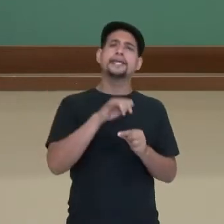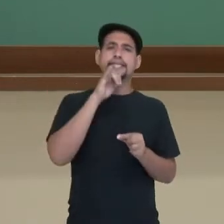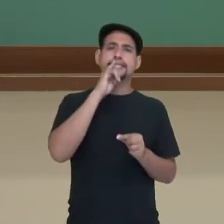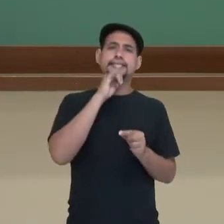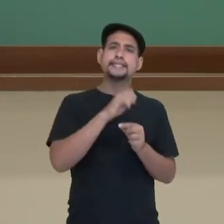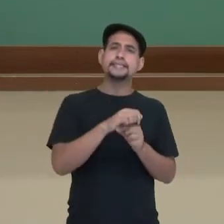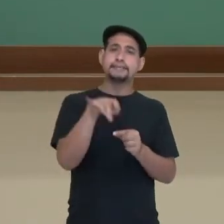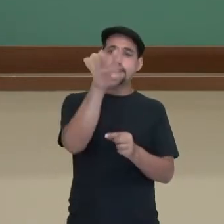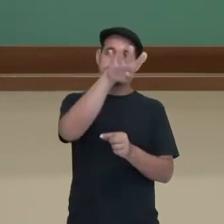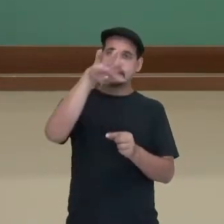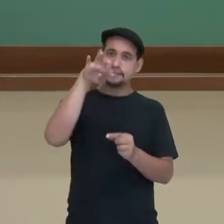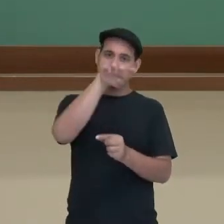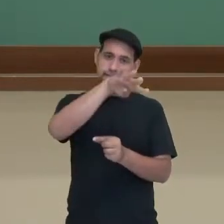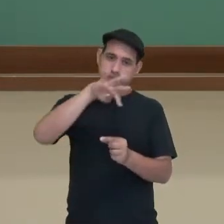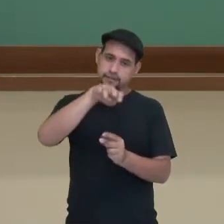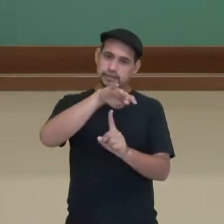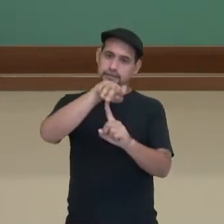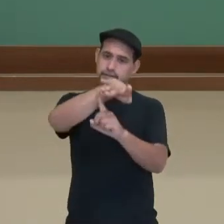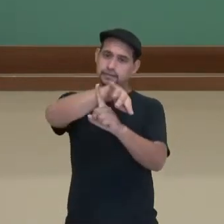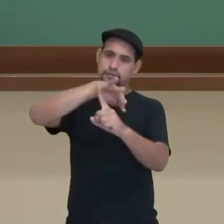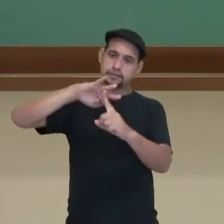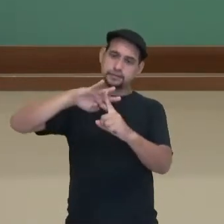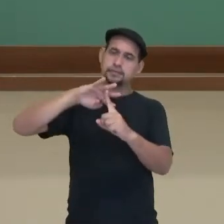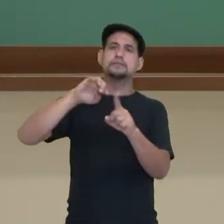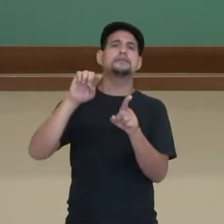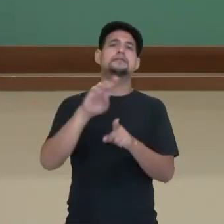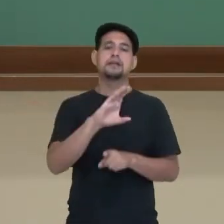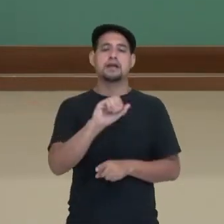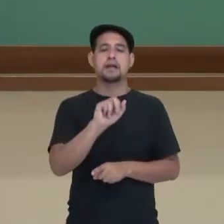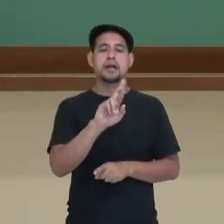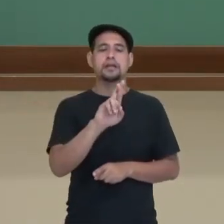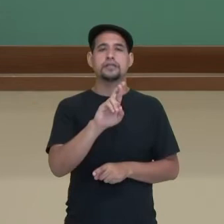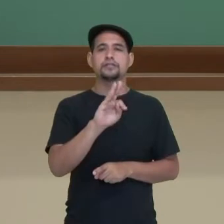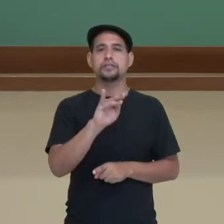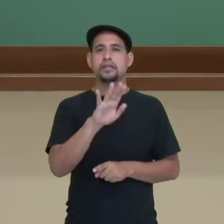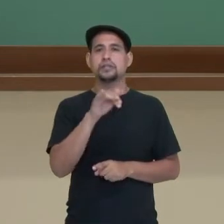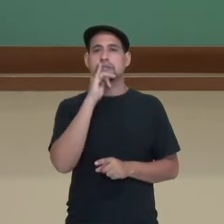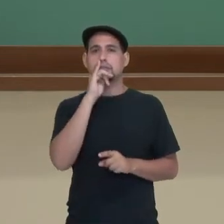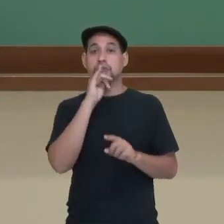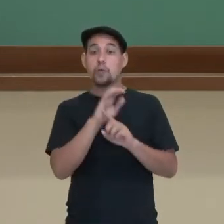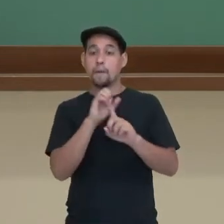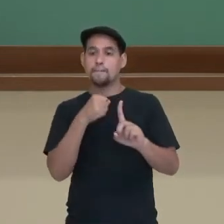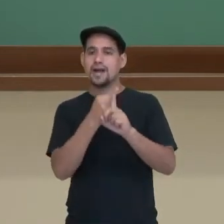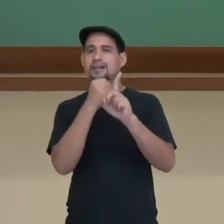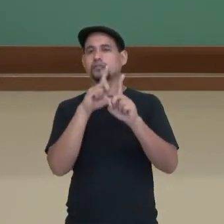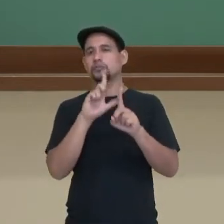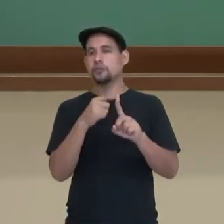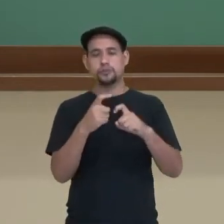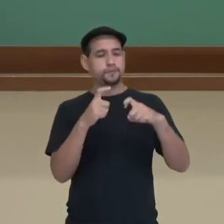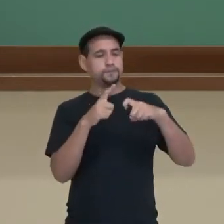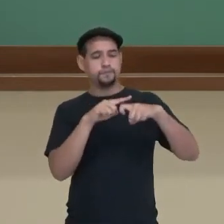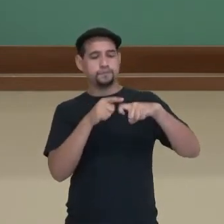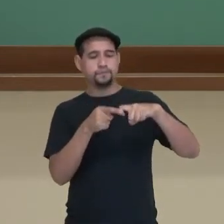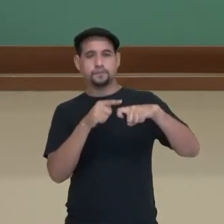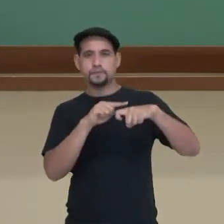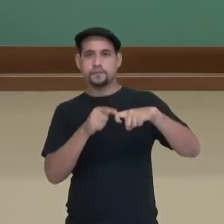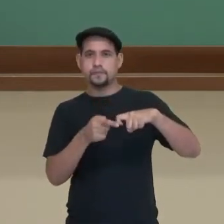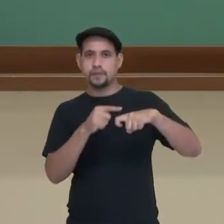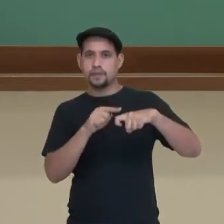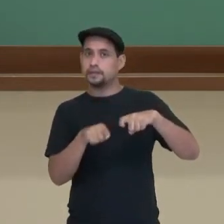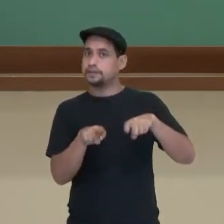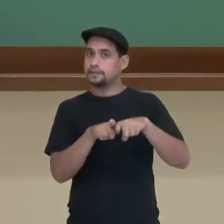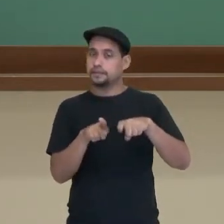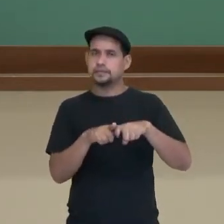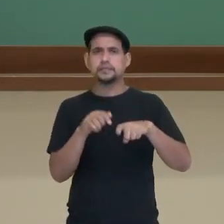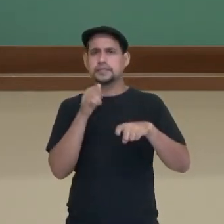existe esse tecido cartilaginoso. Ele absorve esse impacto. No nosso joelho, né, nós temos os ossos longos,